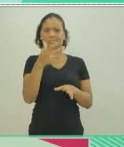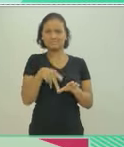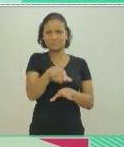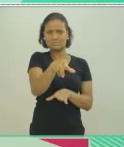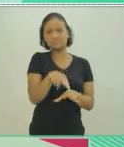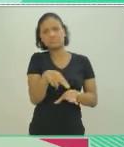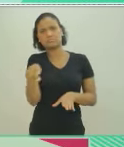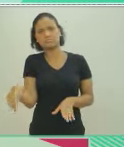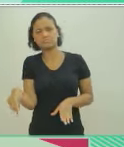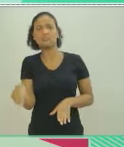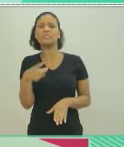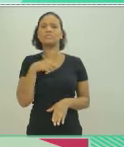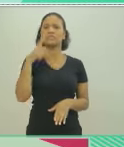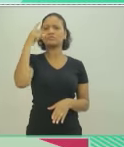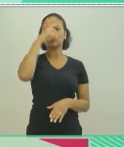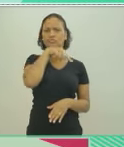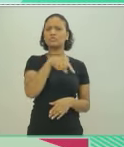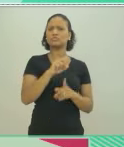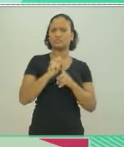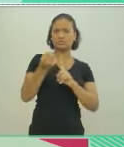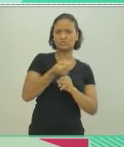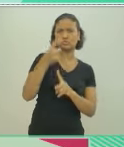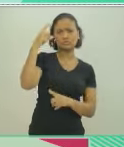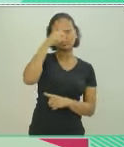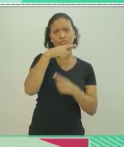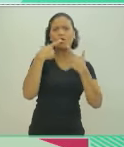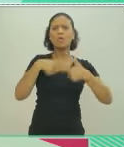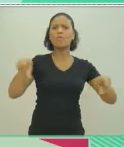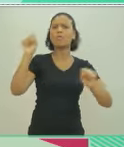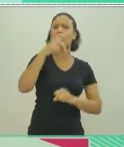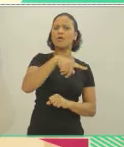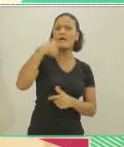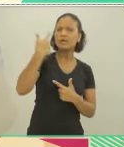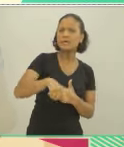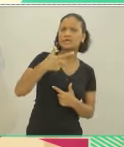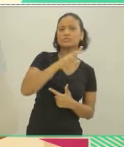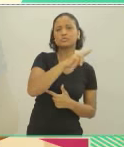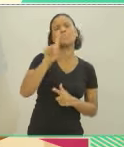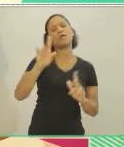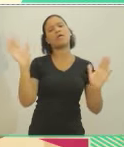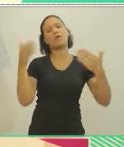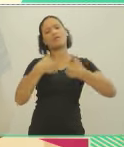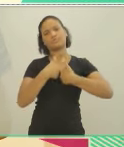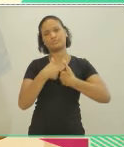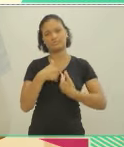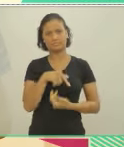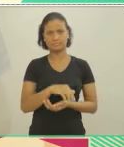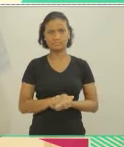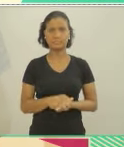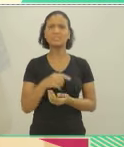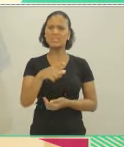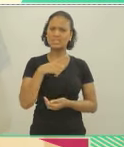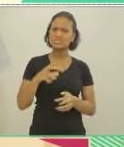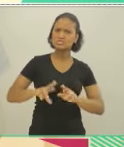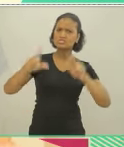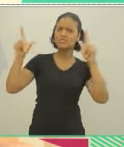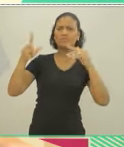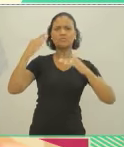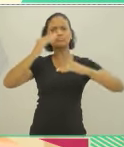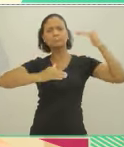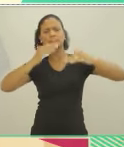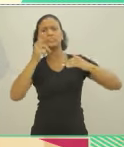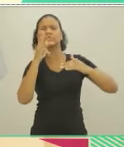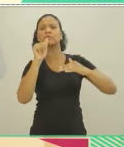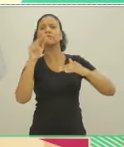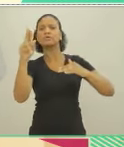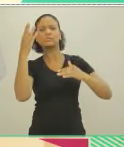da dificuldade de linguagem e uma tendência a ser repetitivo é o que a gente chama de autismo. Existem diferentes graus de autismo, né? E já se sabe quais